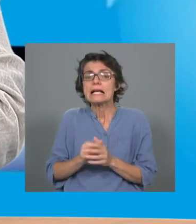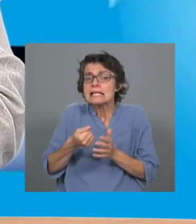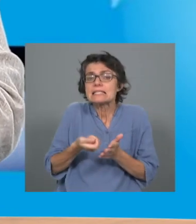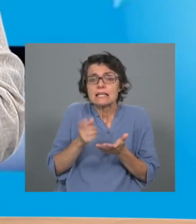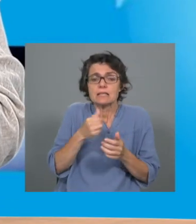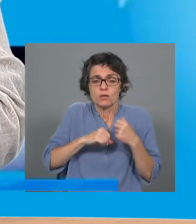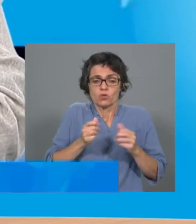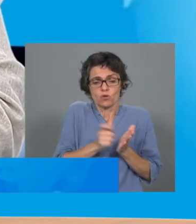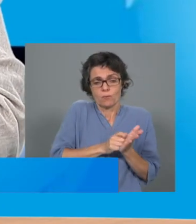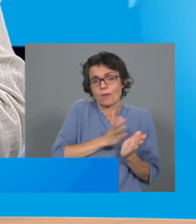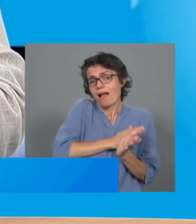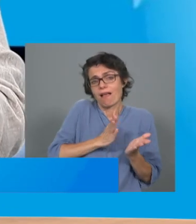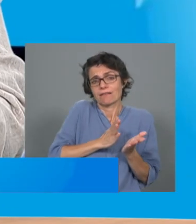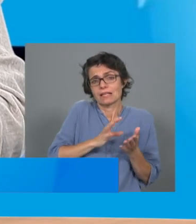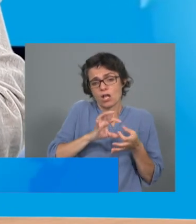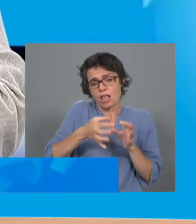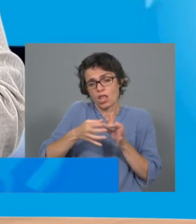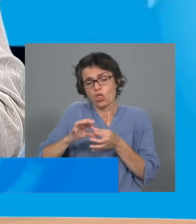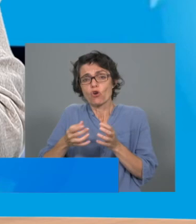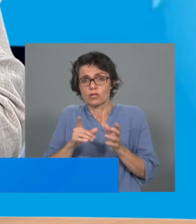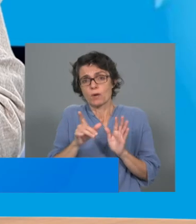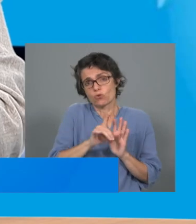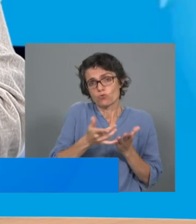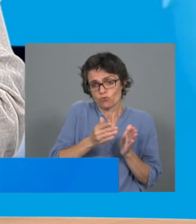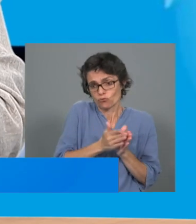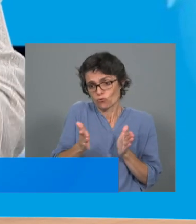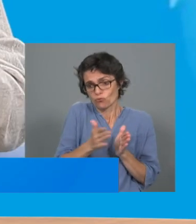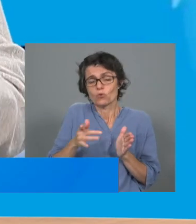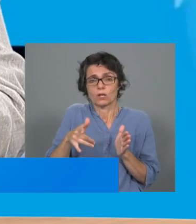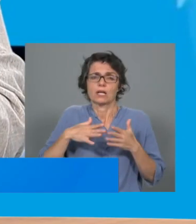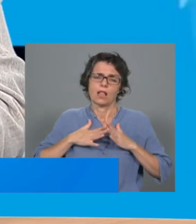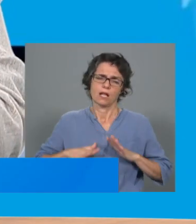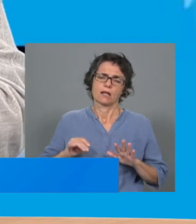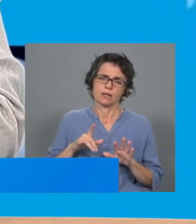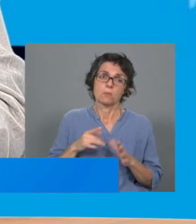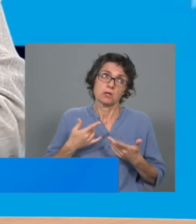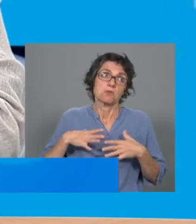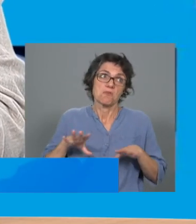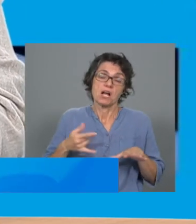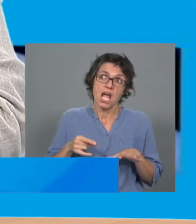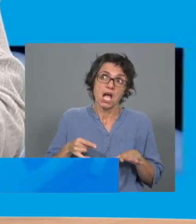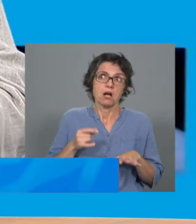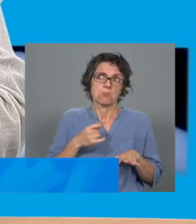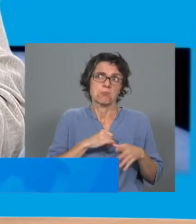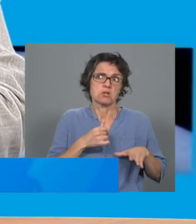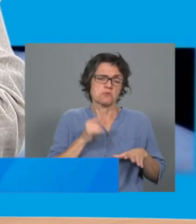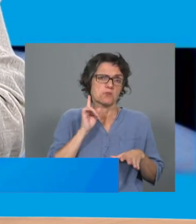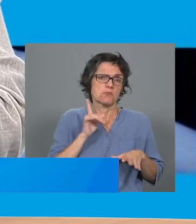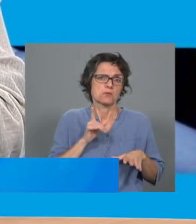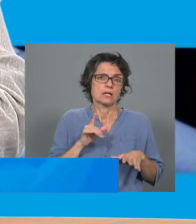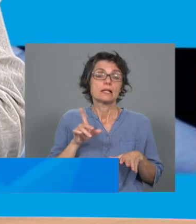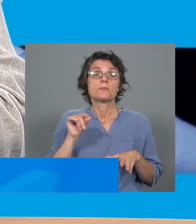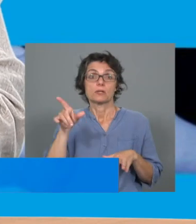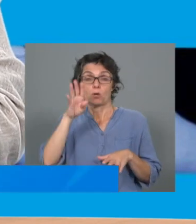até coincide com esta lógica do mês de julho ser um mês de paragem, em que ele diz, bom, já que vou ter férias e que tenho que tratar mesmo disto, porque ele mudou de médico